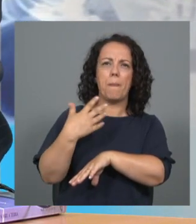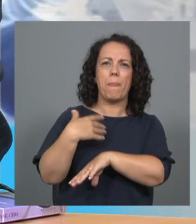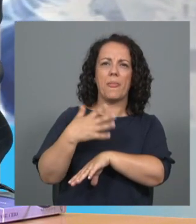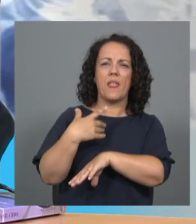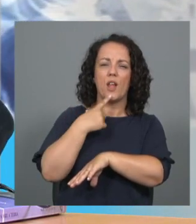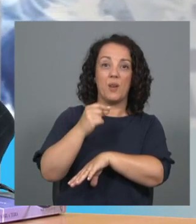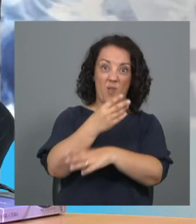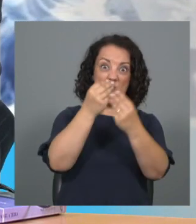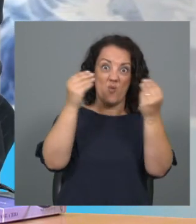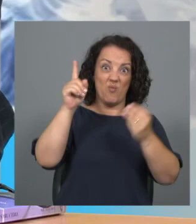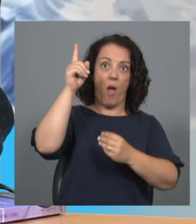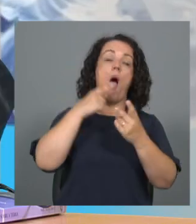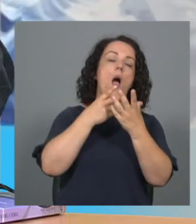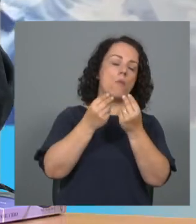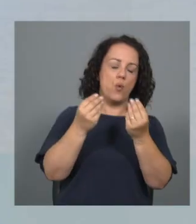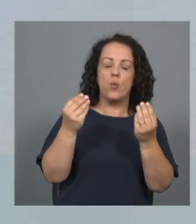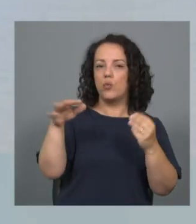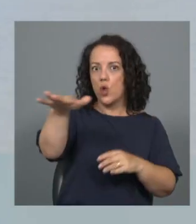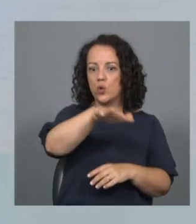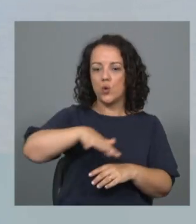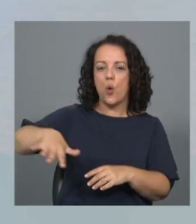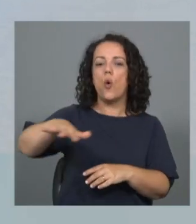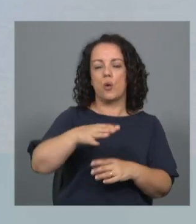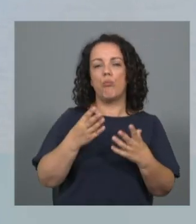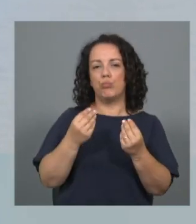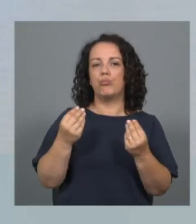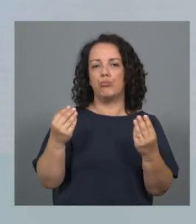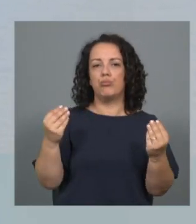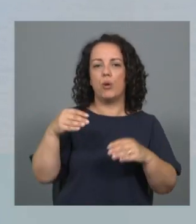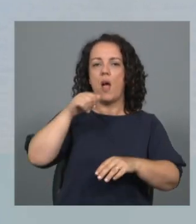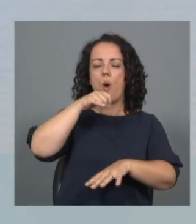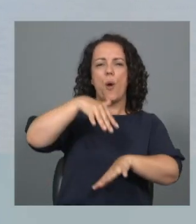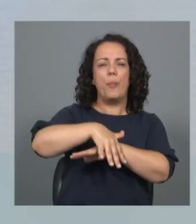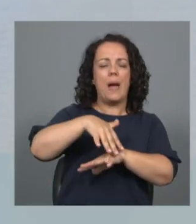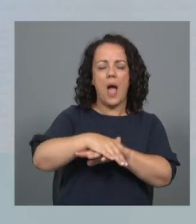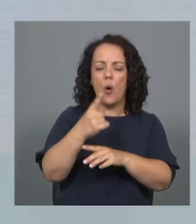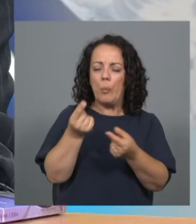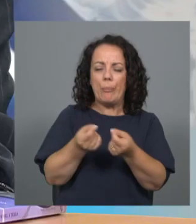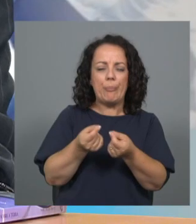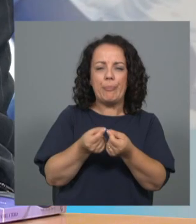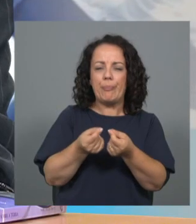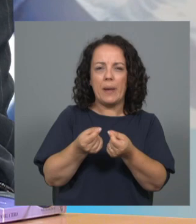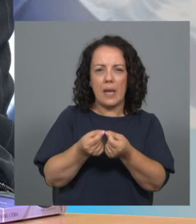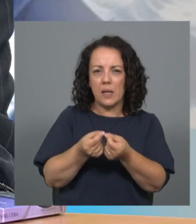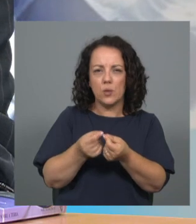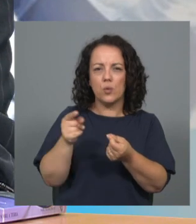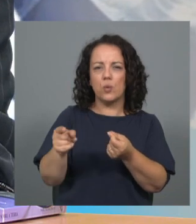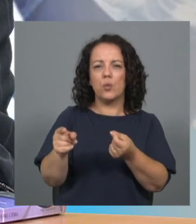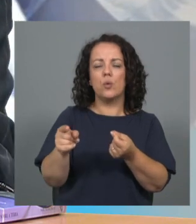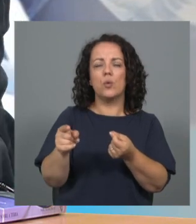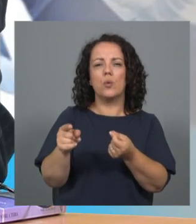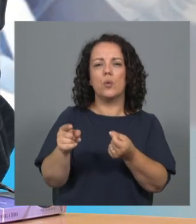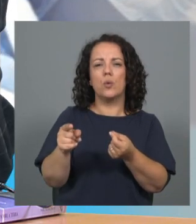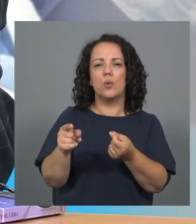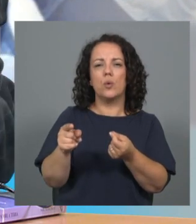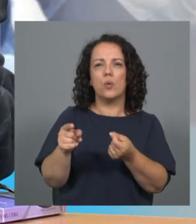Elas são muitas lá, não é? São tantas, são ali aquelas novas barragens. Havia uma muito próxima do São Bento da Porta Aberta,